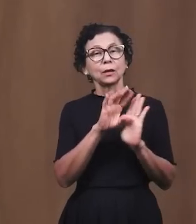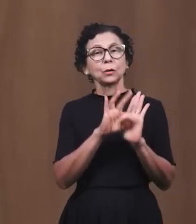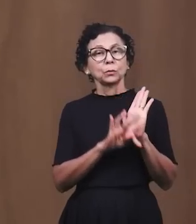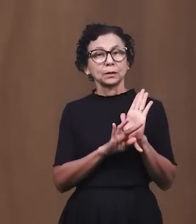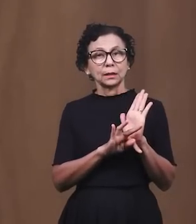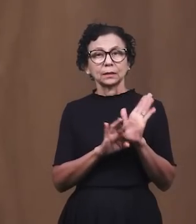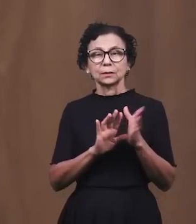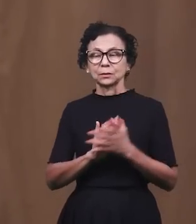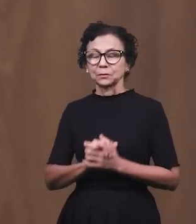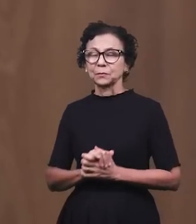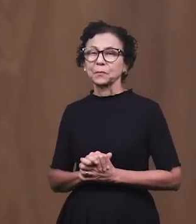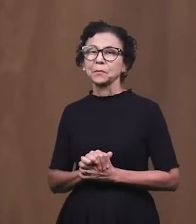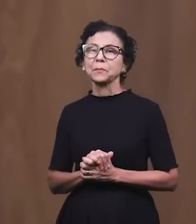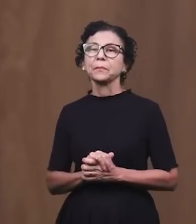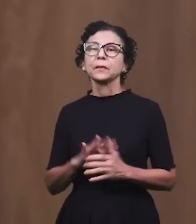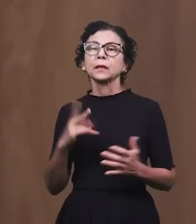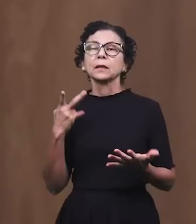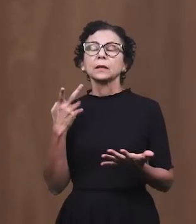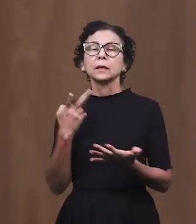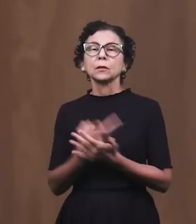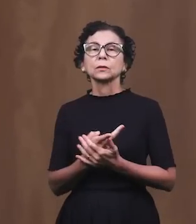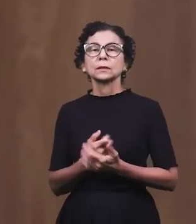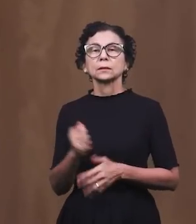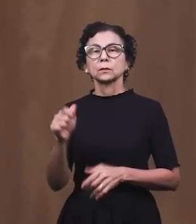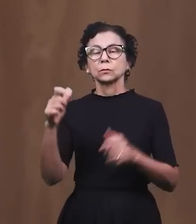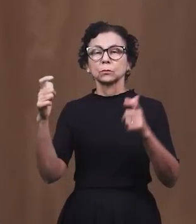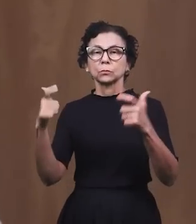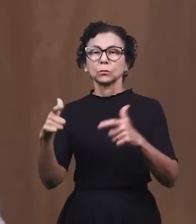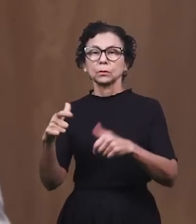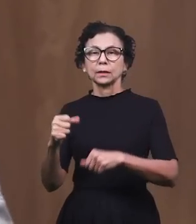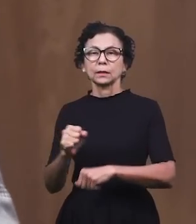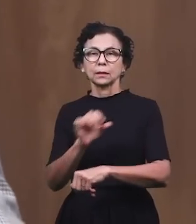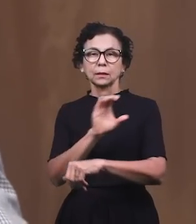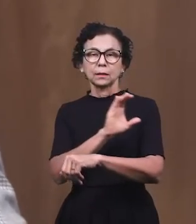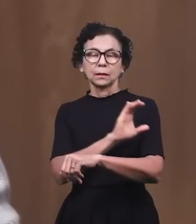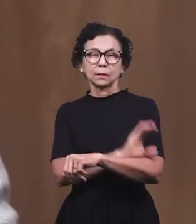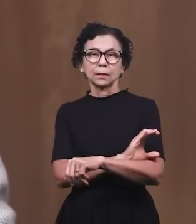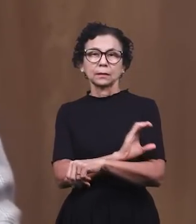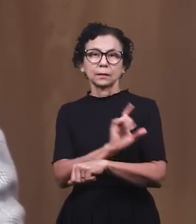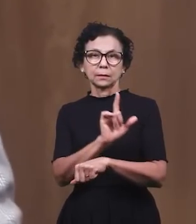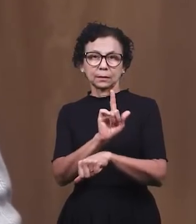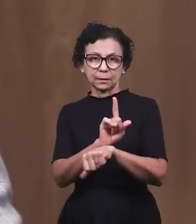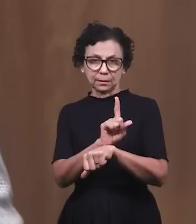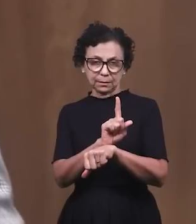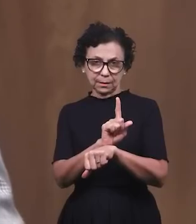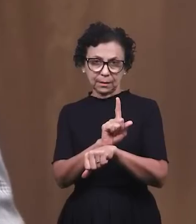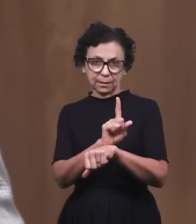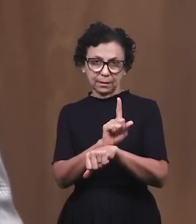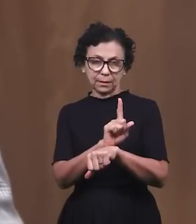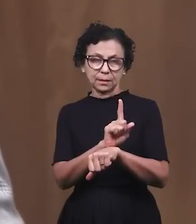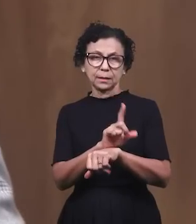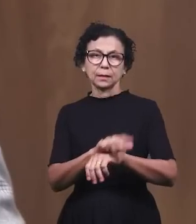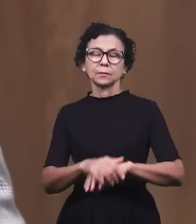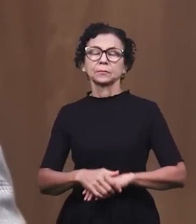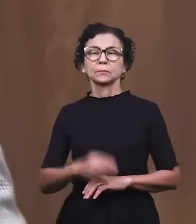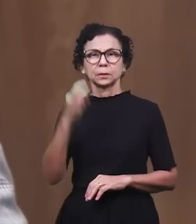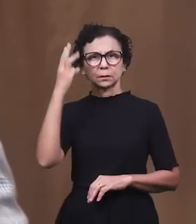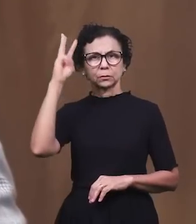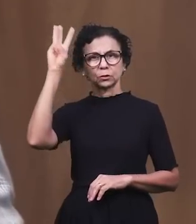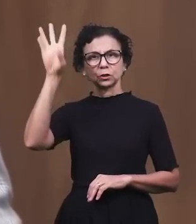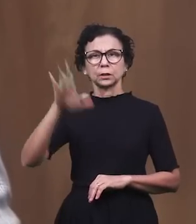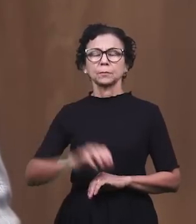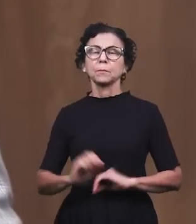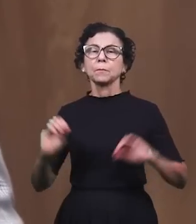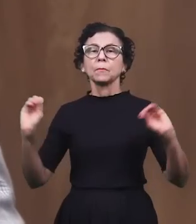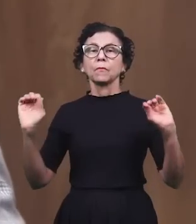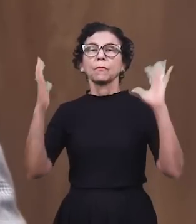foi: e houve em Caná da Galileia, né? E no terceiro dia houve em Caná da